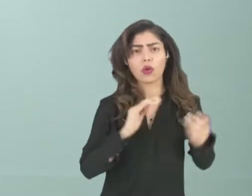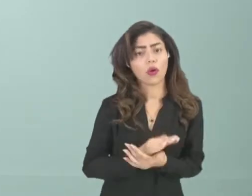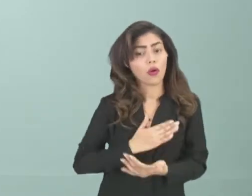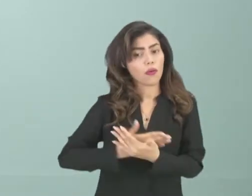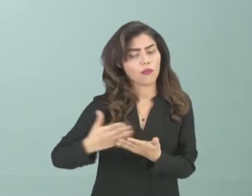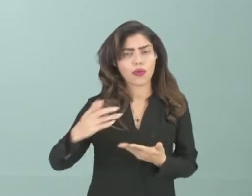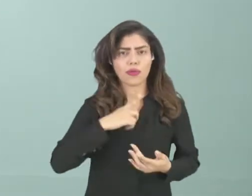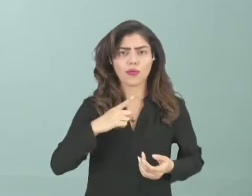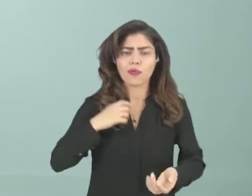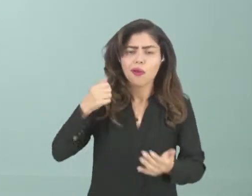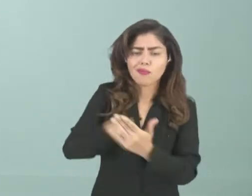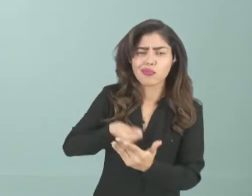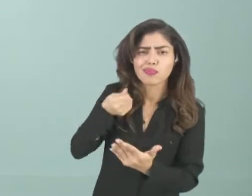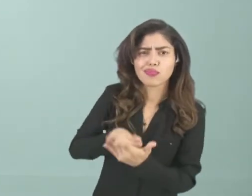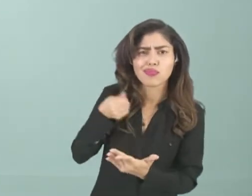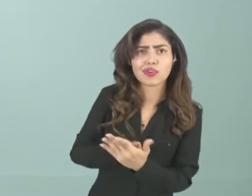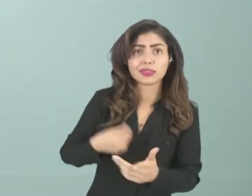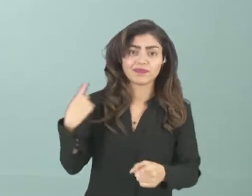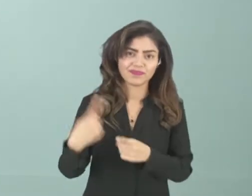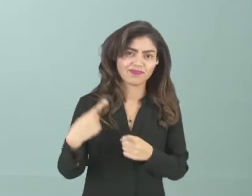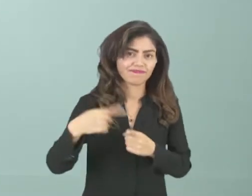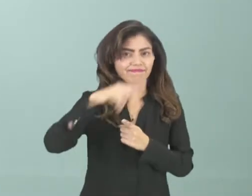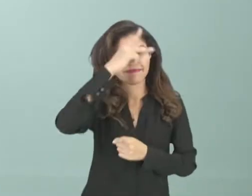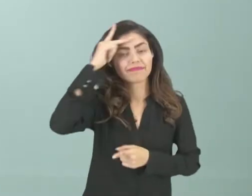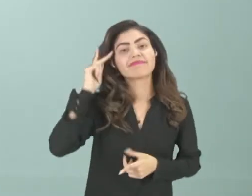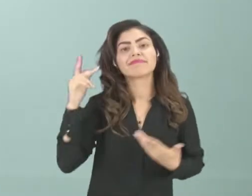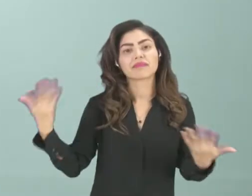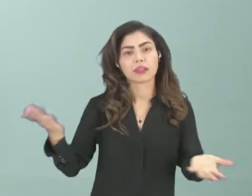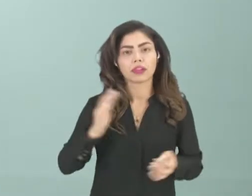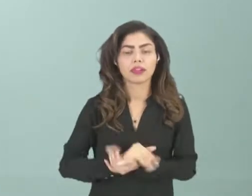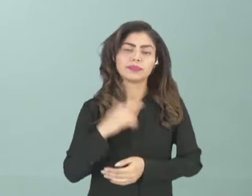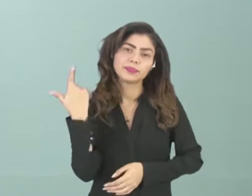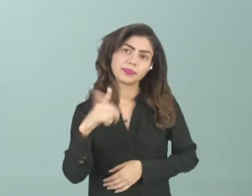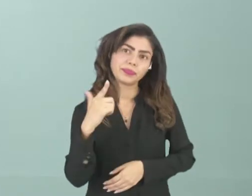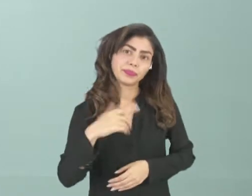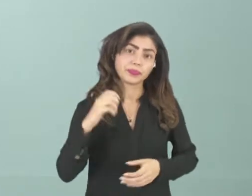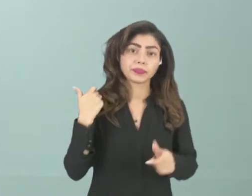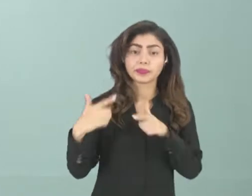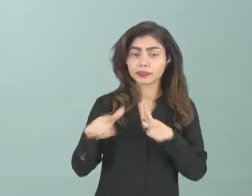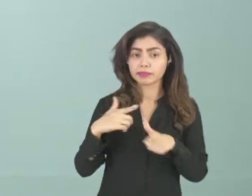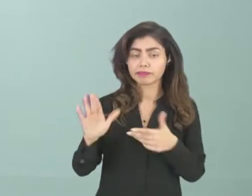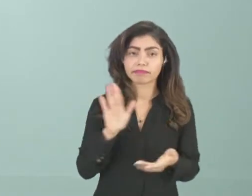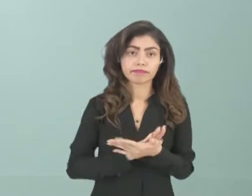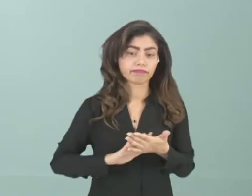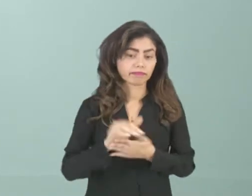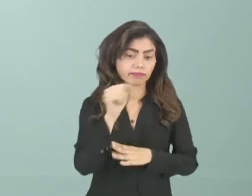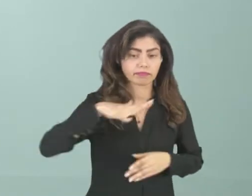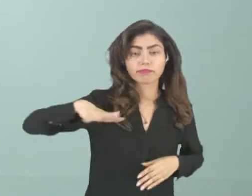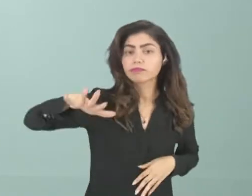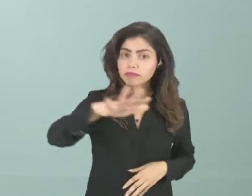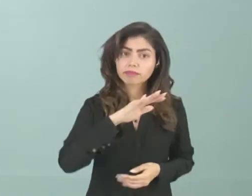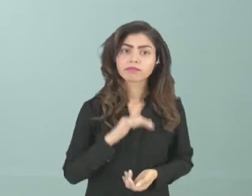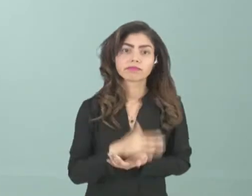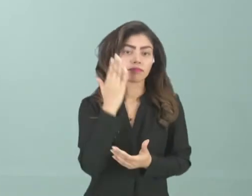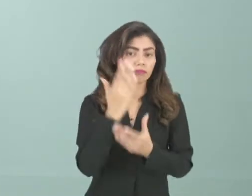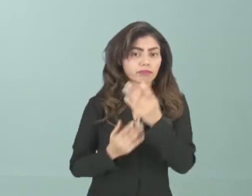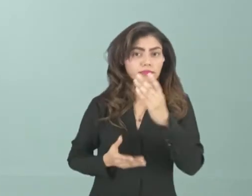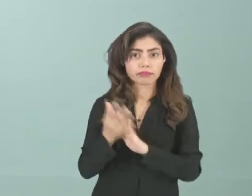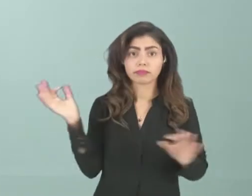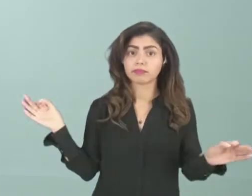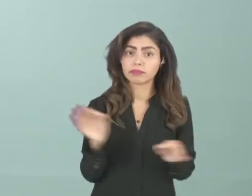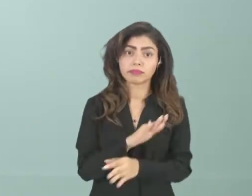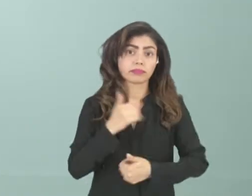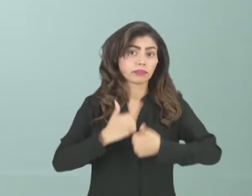a se intensificar. Exatamente porque essas pessoas elas não tinham emprego no campo, a mão de obra ela